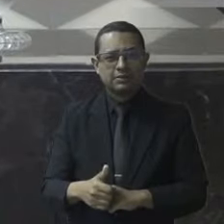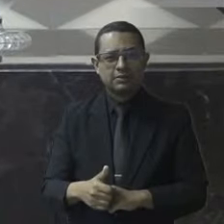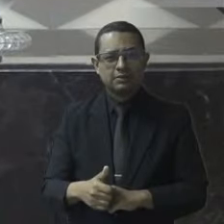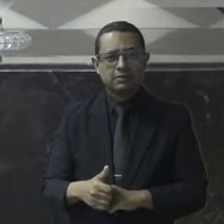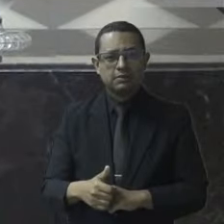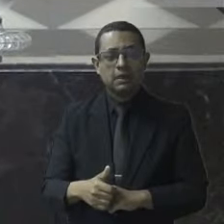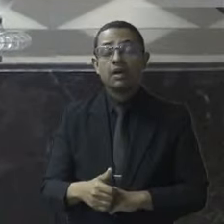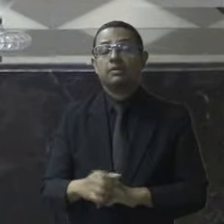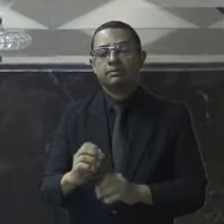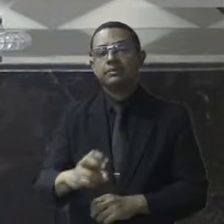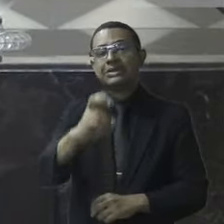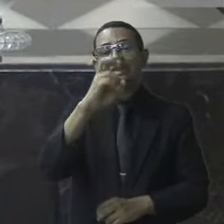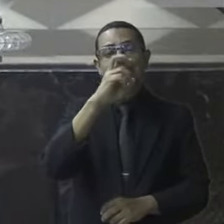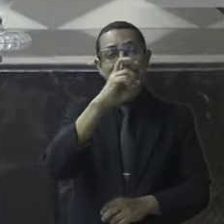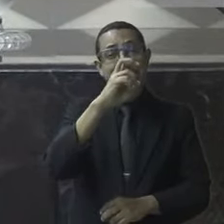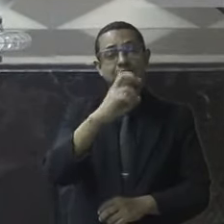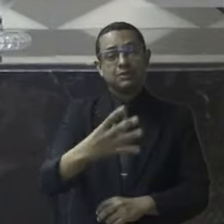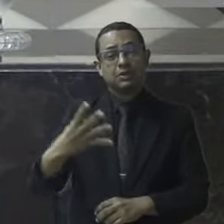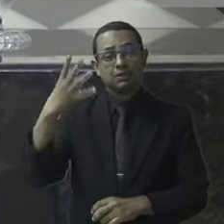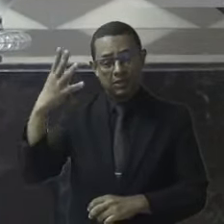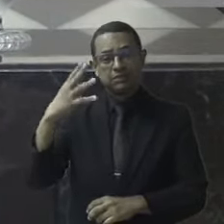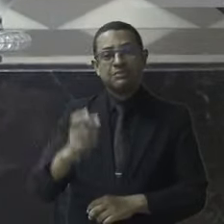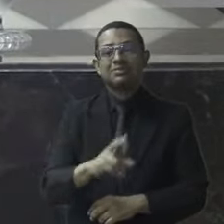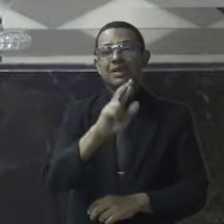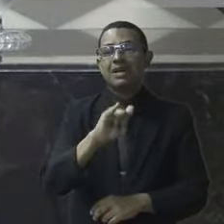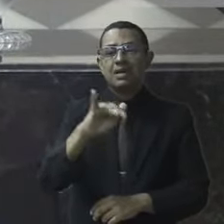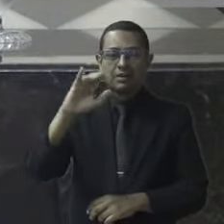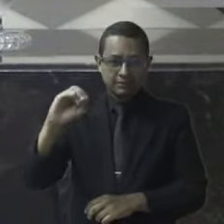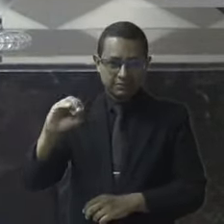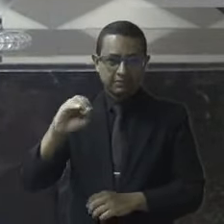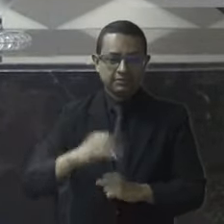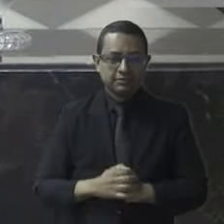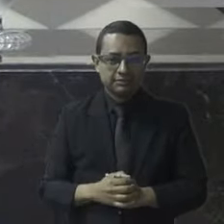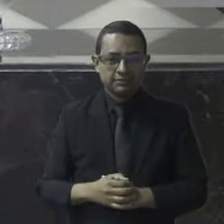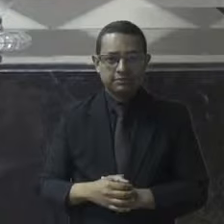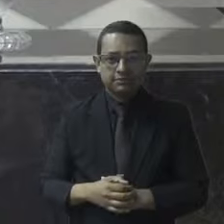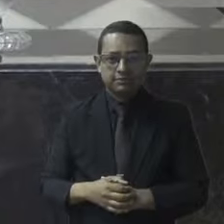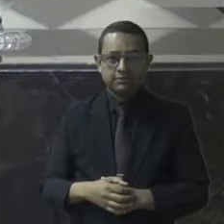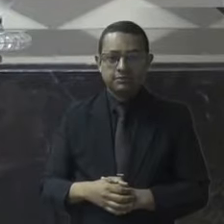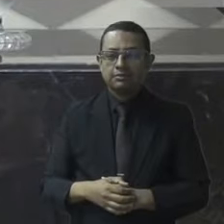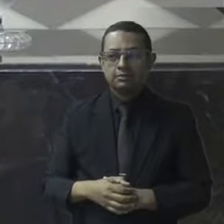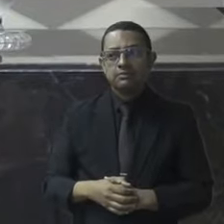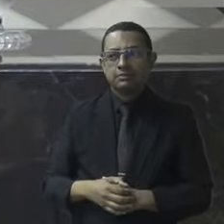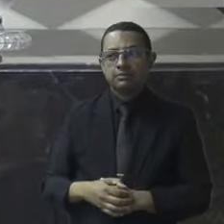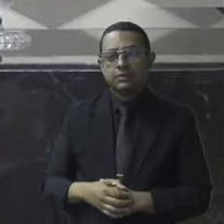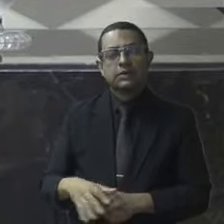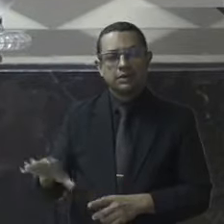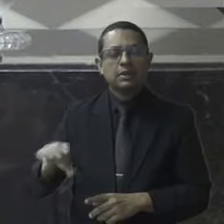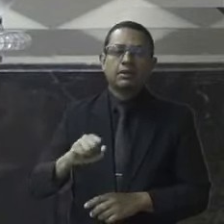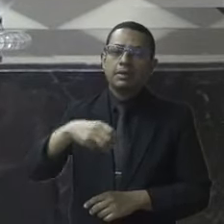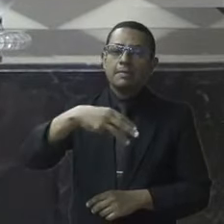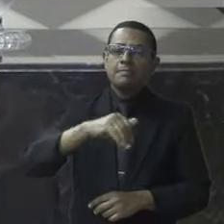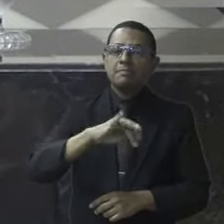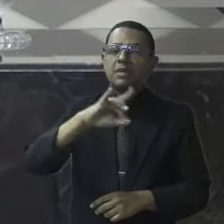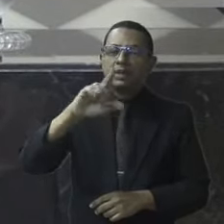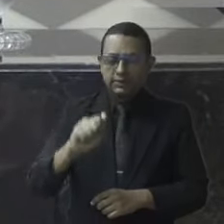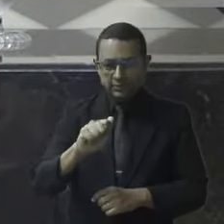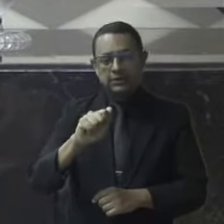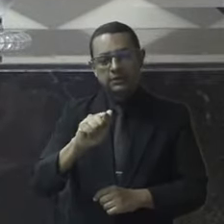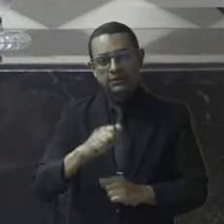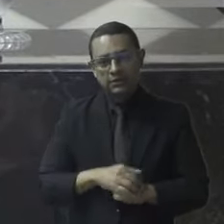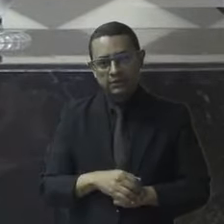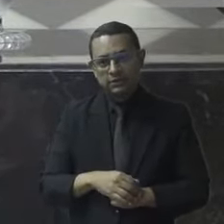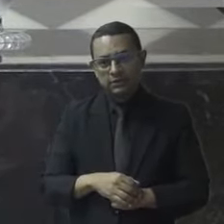54 motos do raio. E ela transmite, pega a mídia e transmite para... Ela